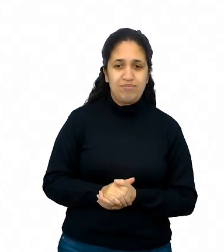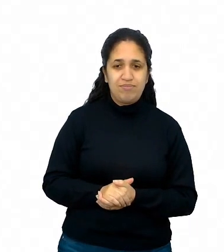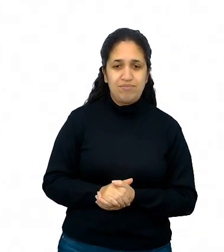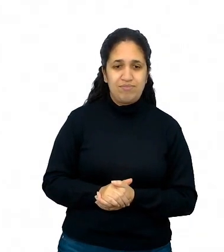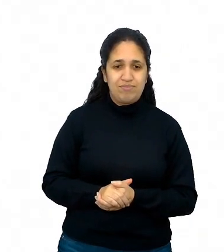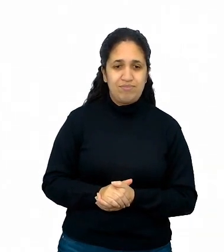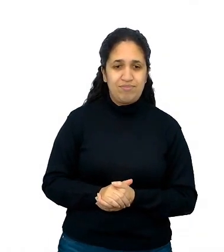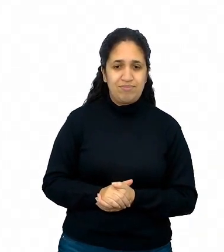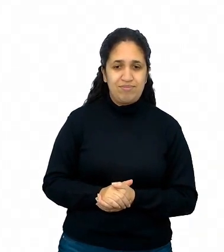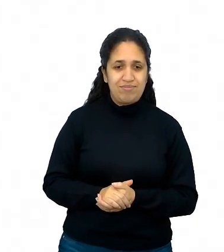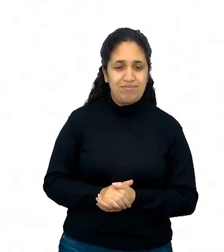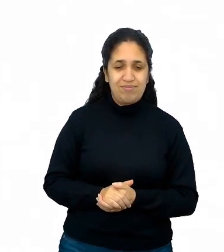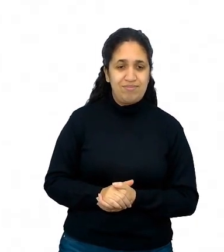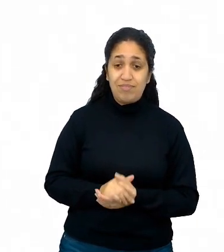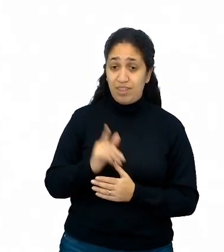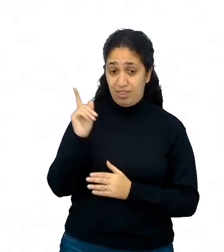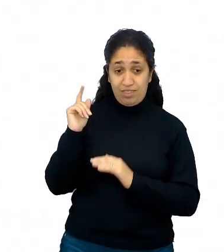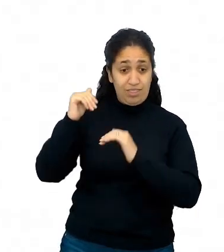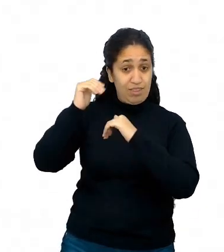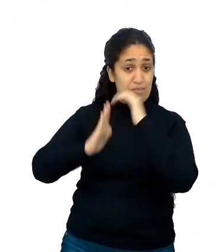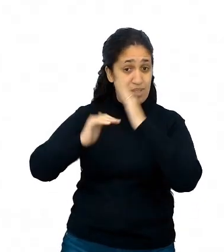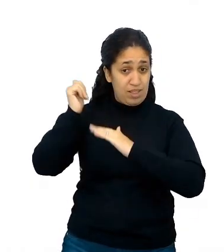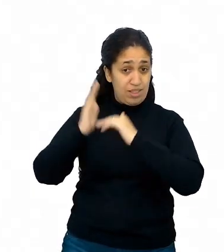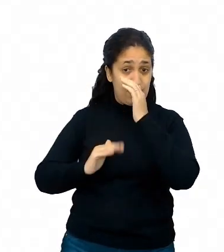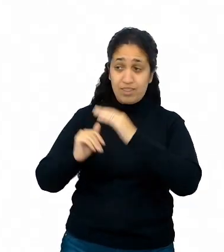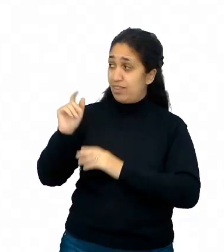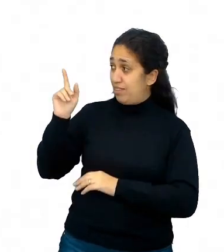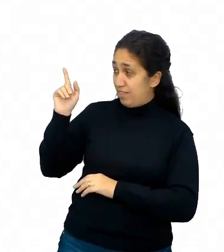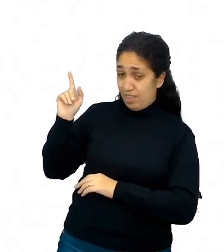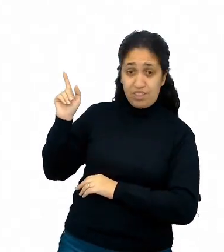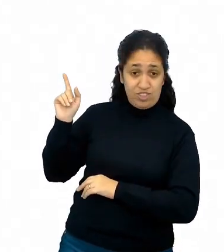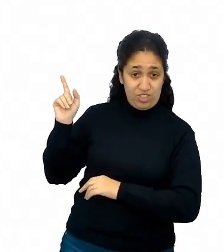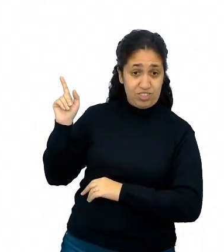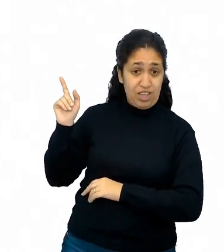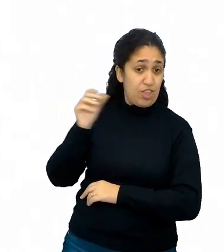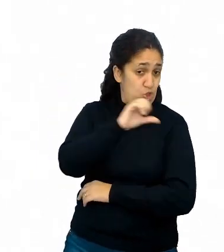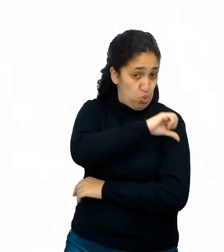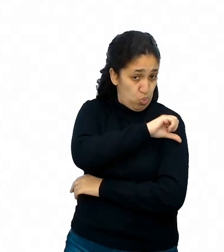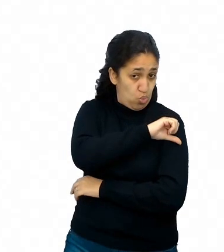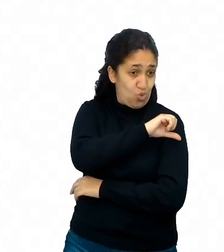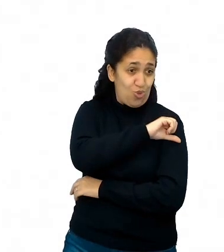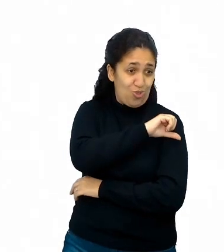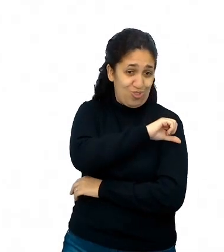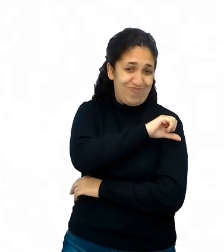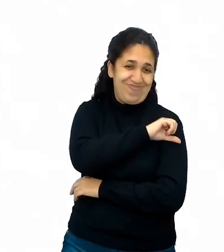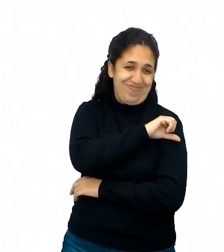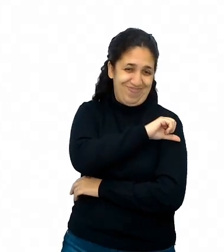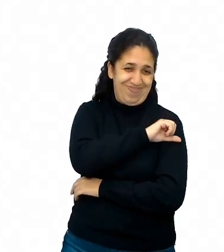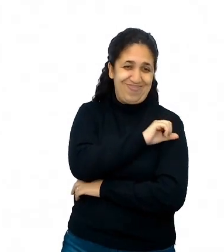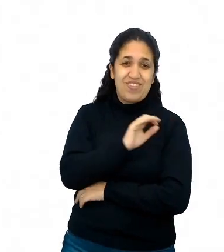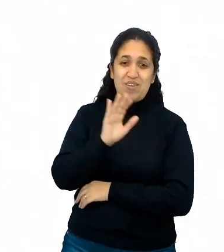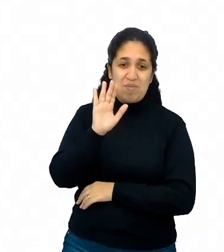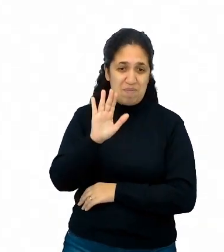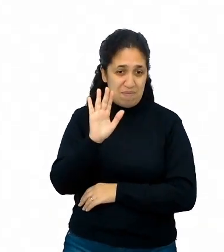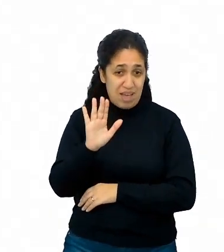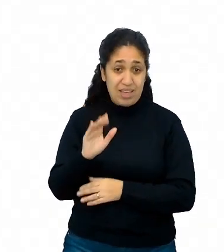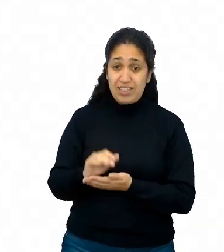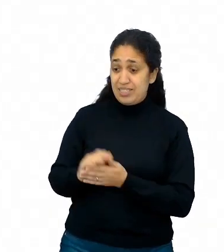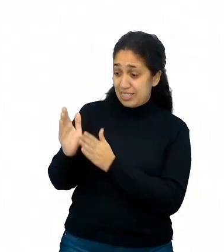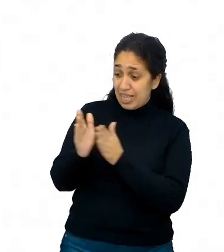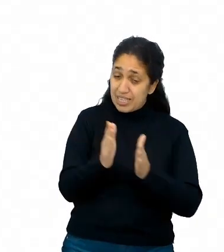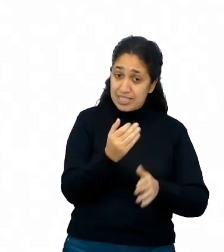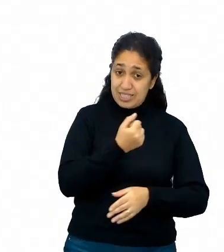E essa habilidade, gente, ela é no 9º ano, mas as atividades da